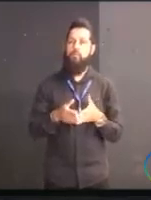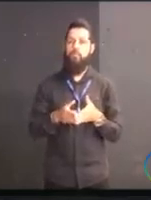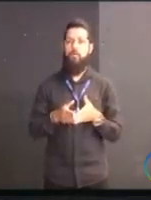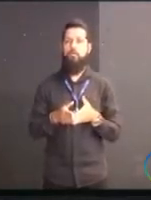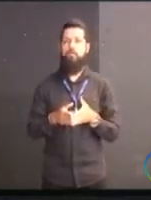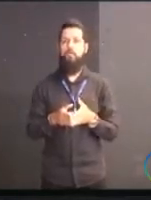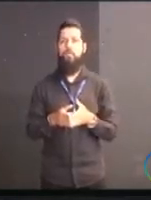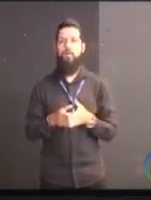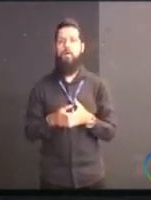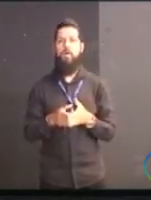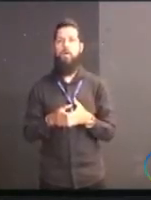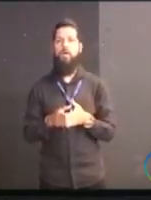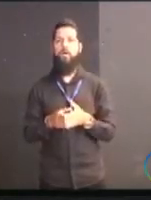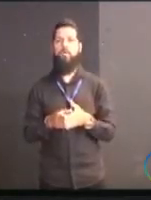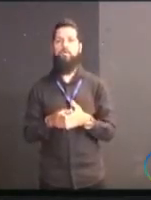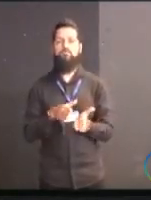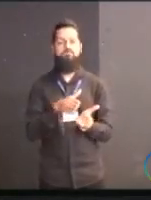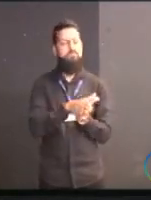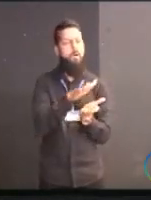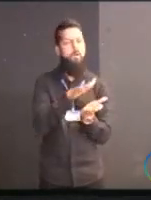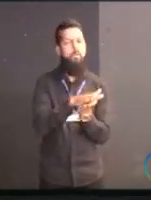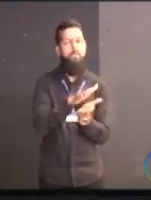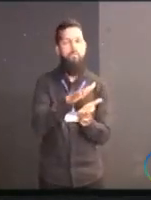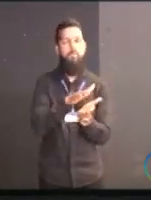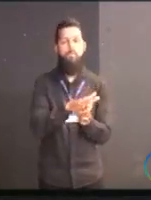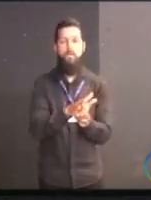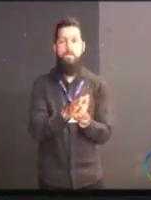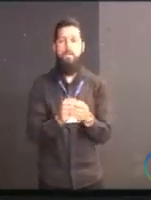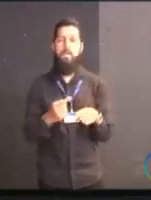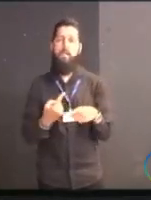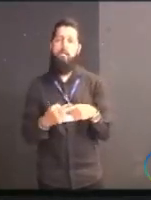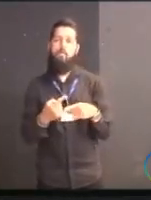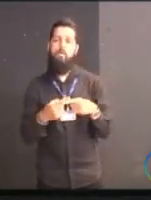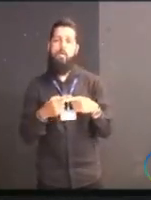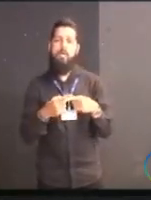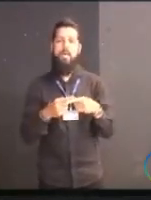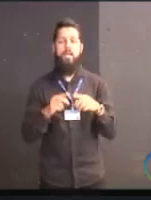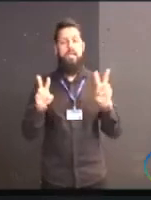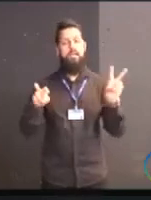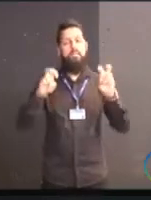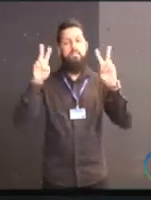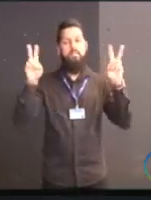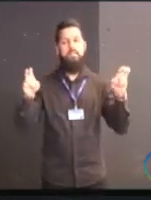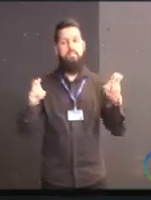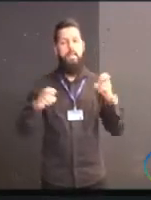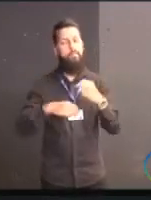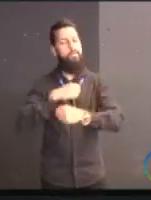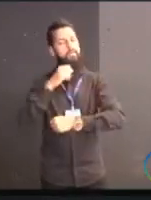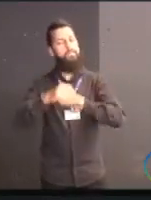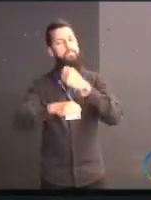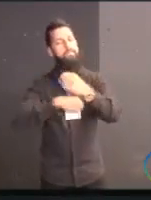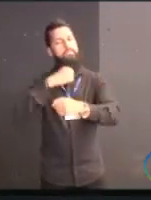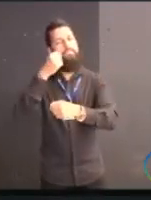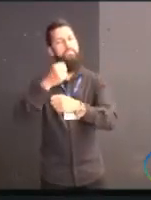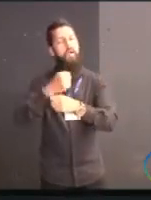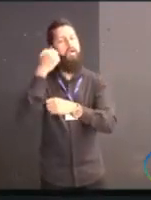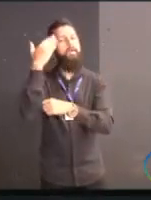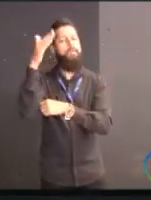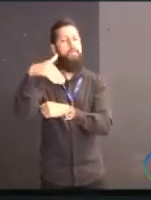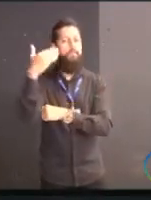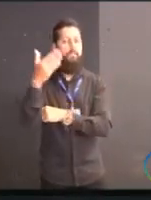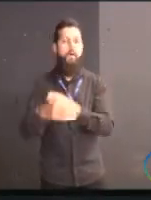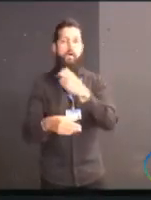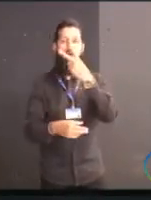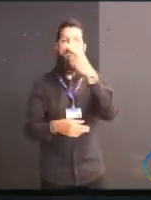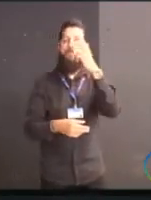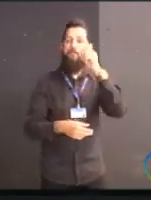está dizendo que este assunto virá mais tarde. Como de fato veio 20 anos depois,